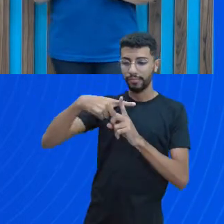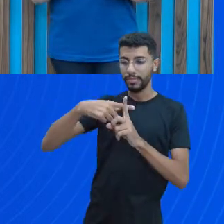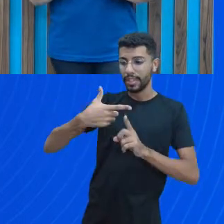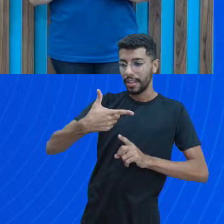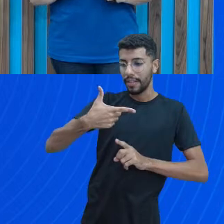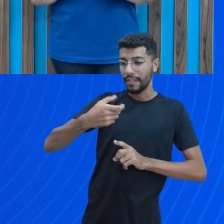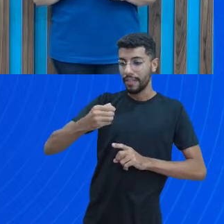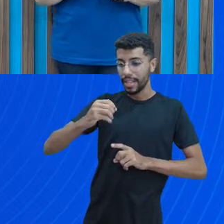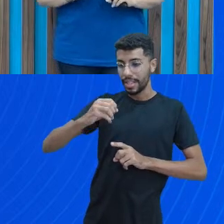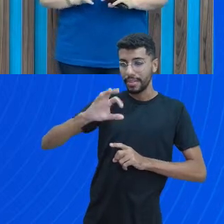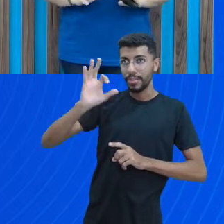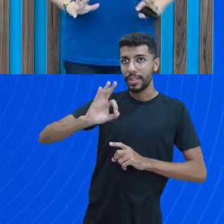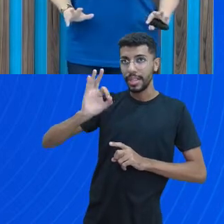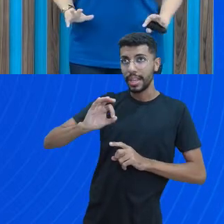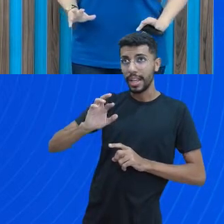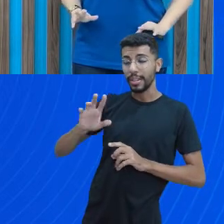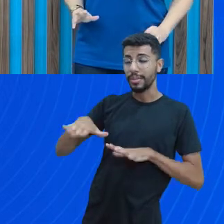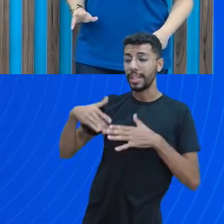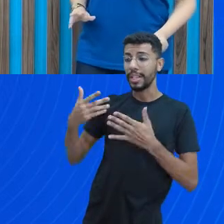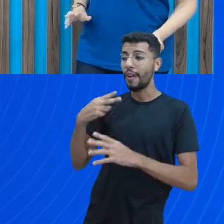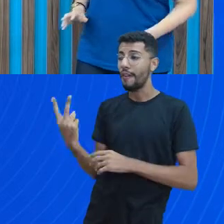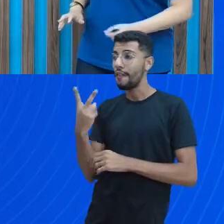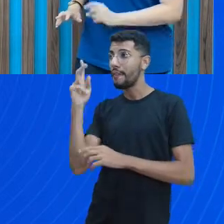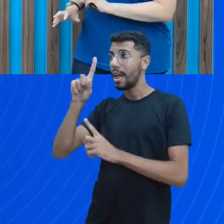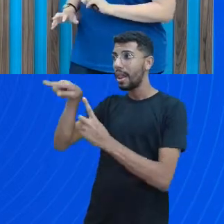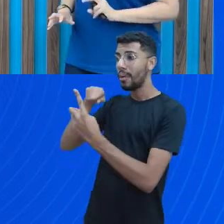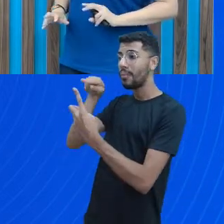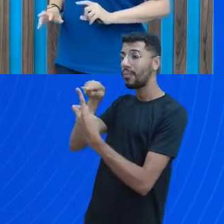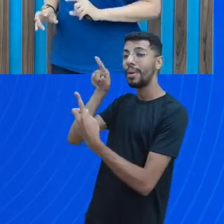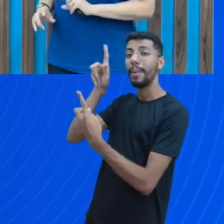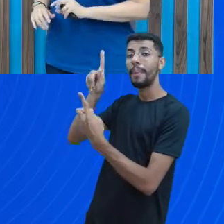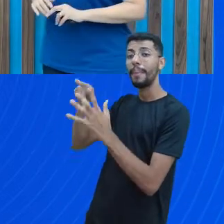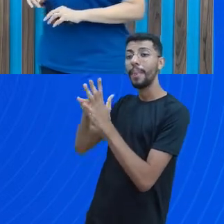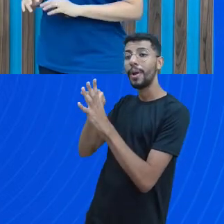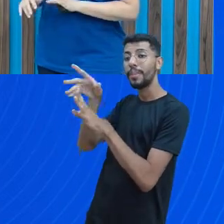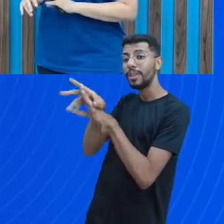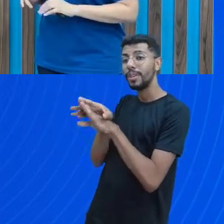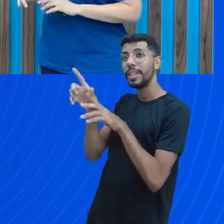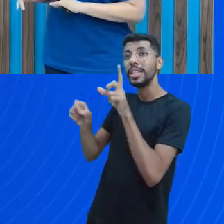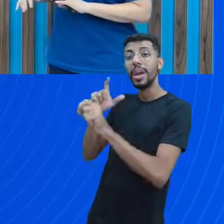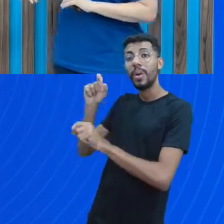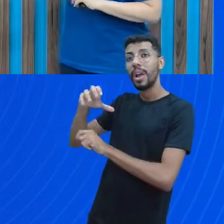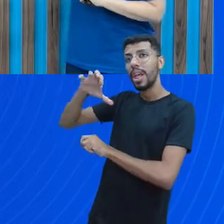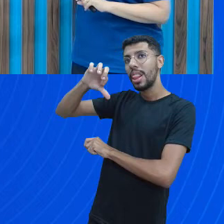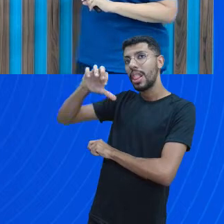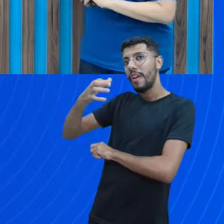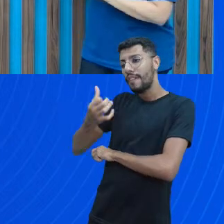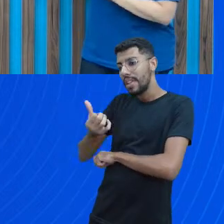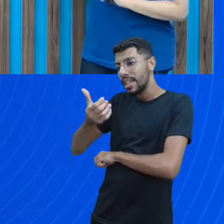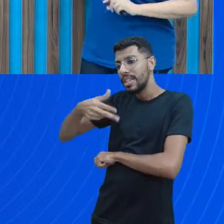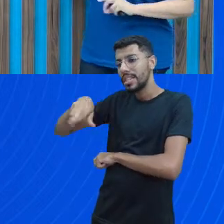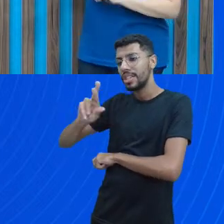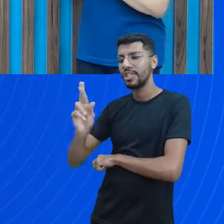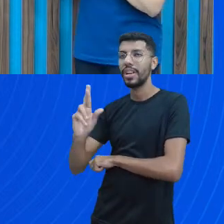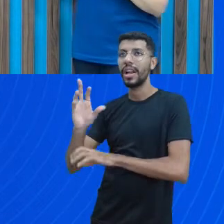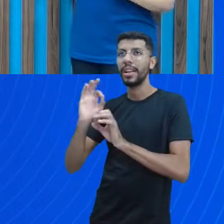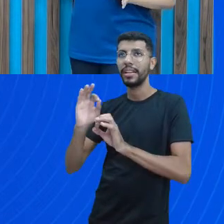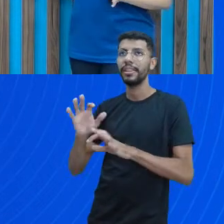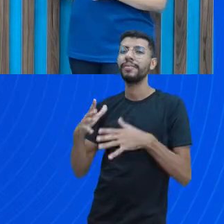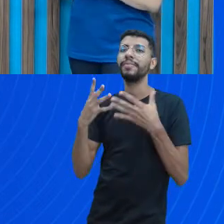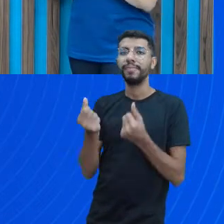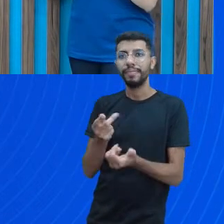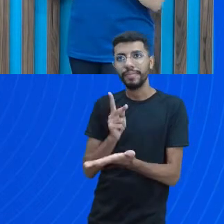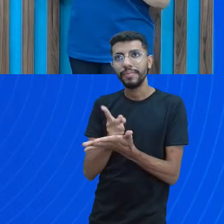como R$96. Tranquilo até aí? Vamos avançando aqui para ver as próximas referências. Olha aí